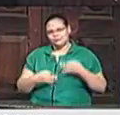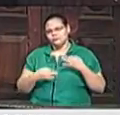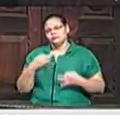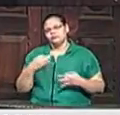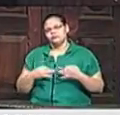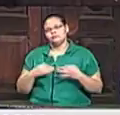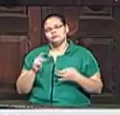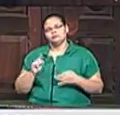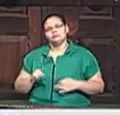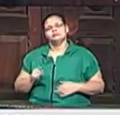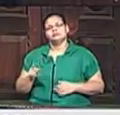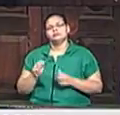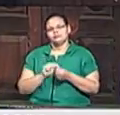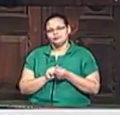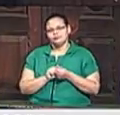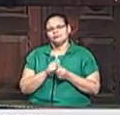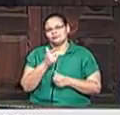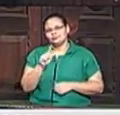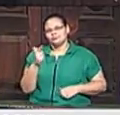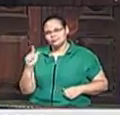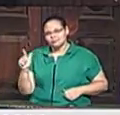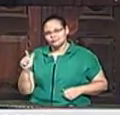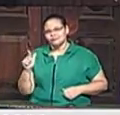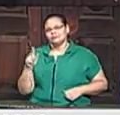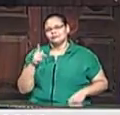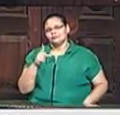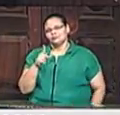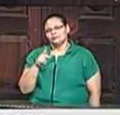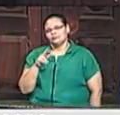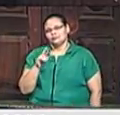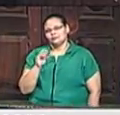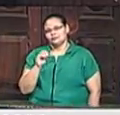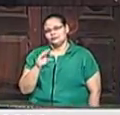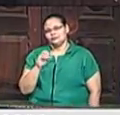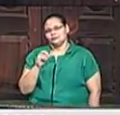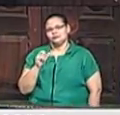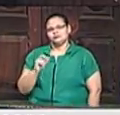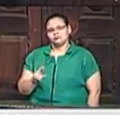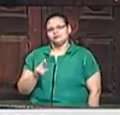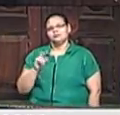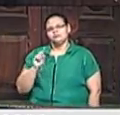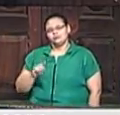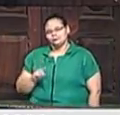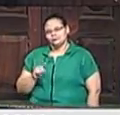acompanhado de vários outros procuradores e promotores,